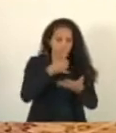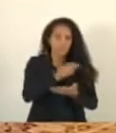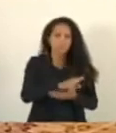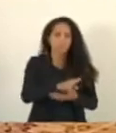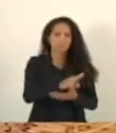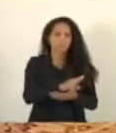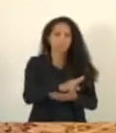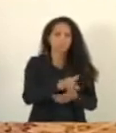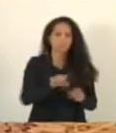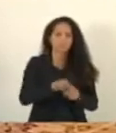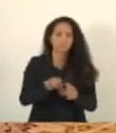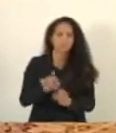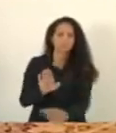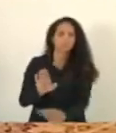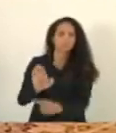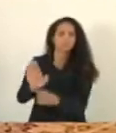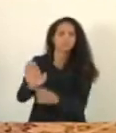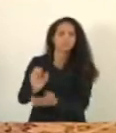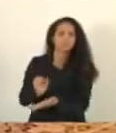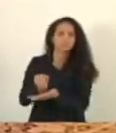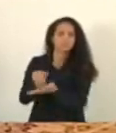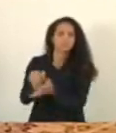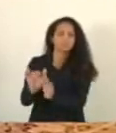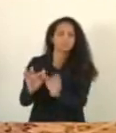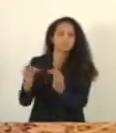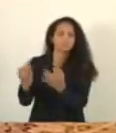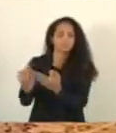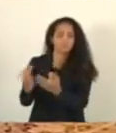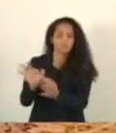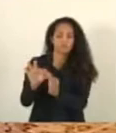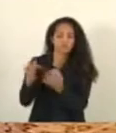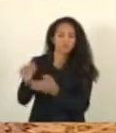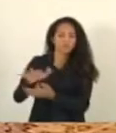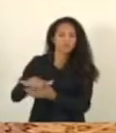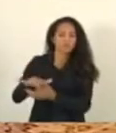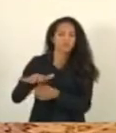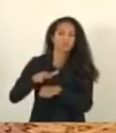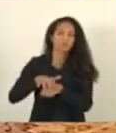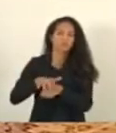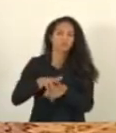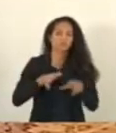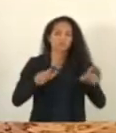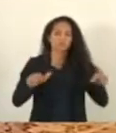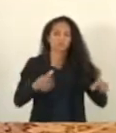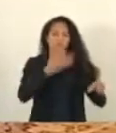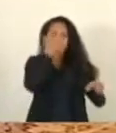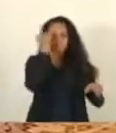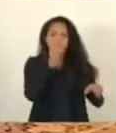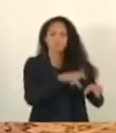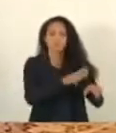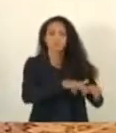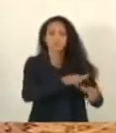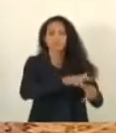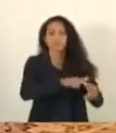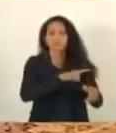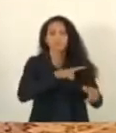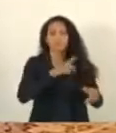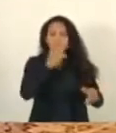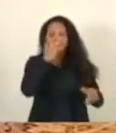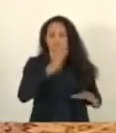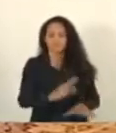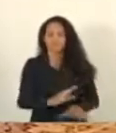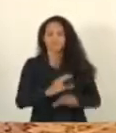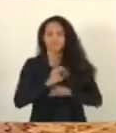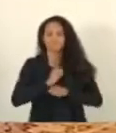o atendimento da família, porque toda a família adoece junto com a pessoa que tem problema, com